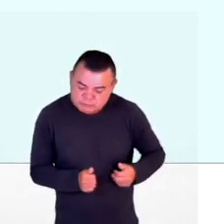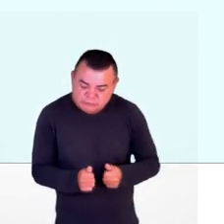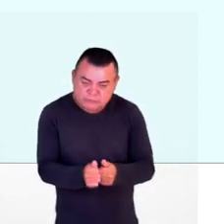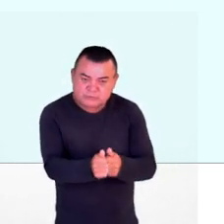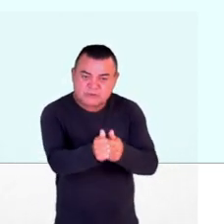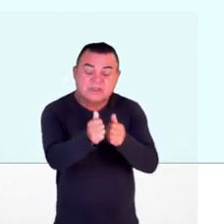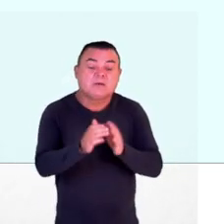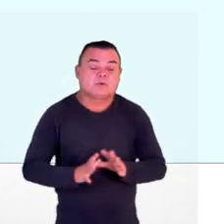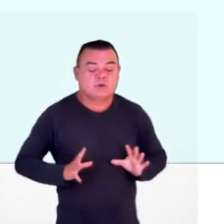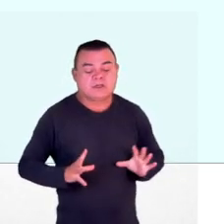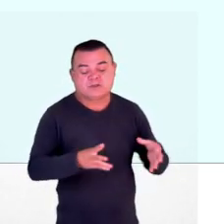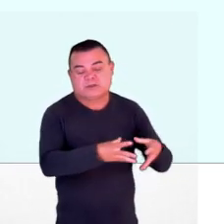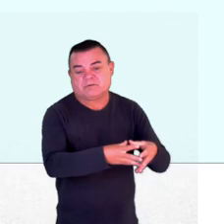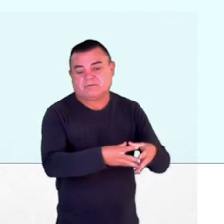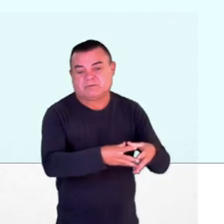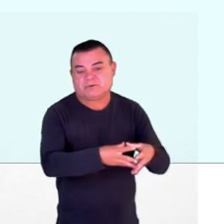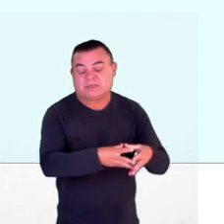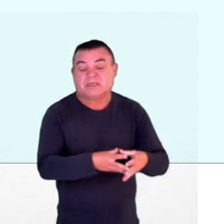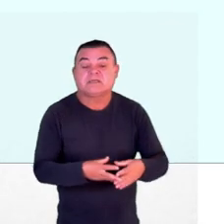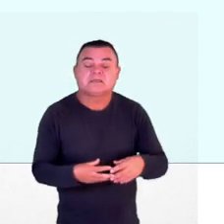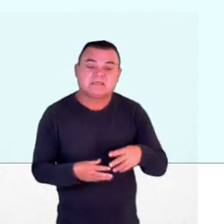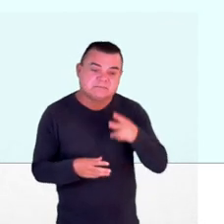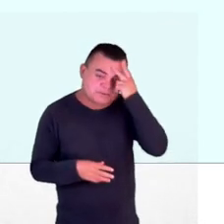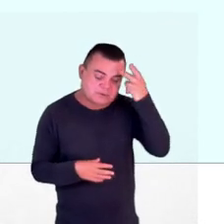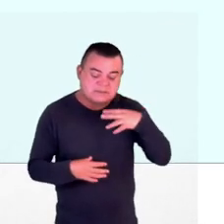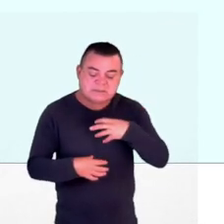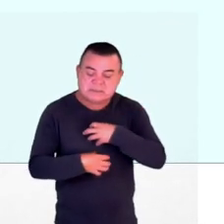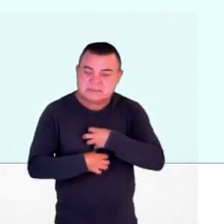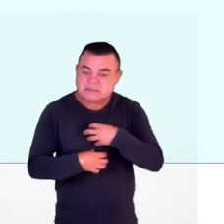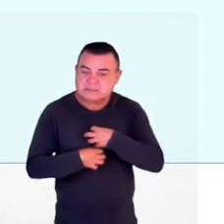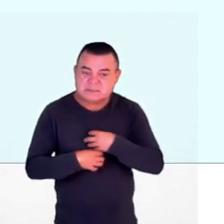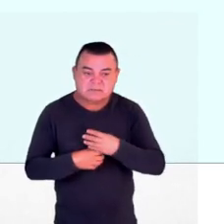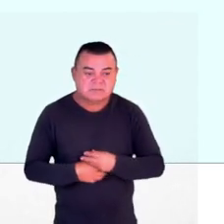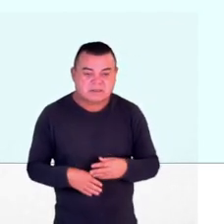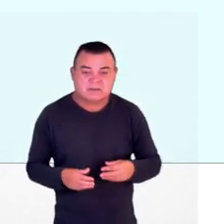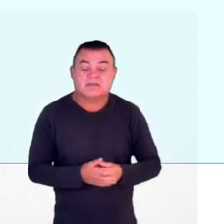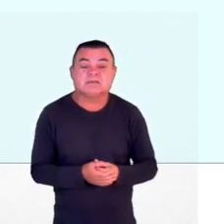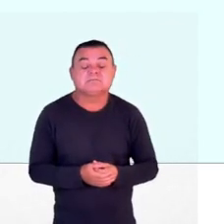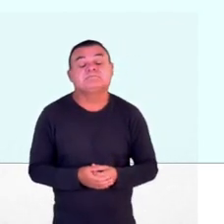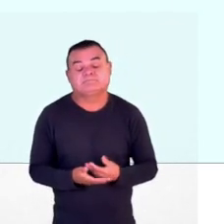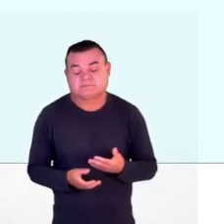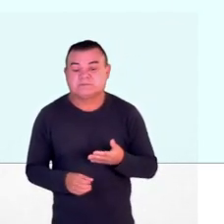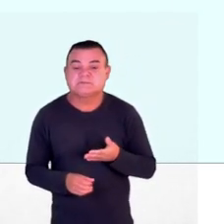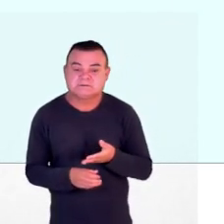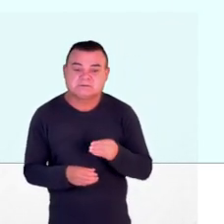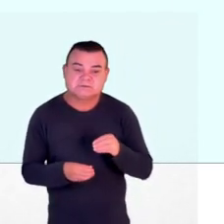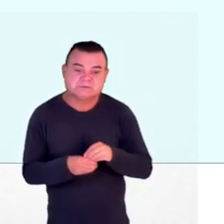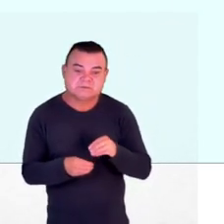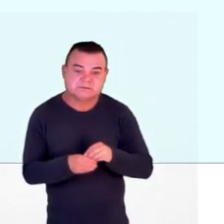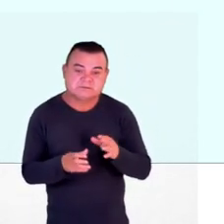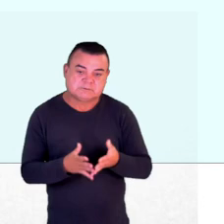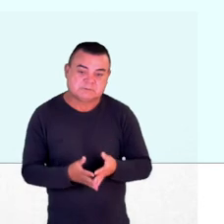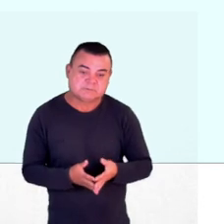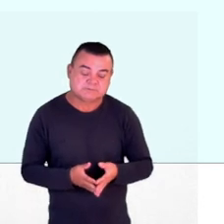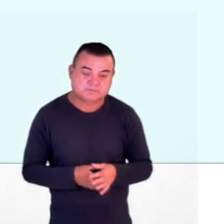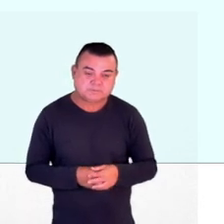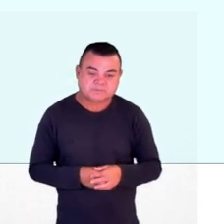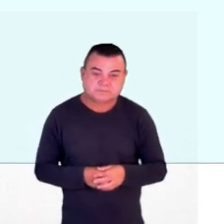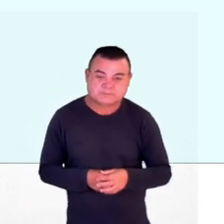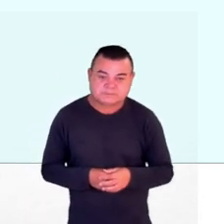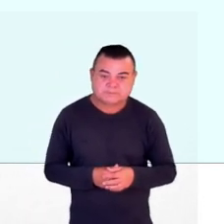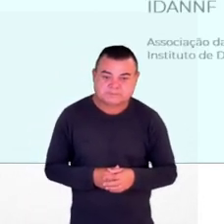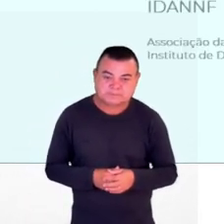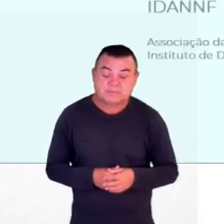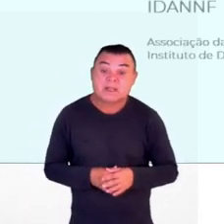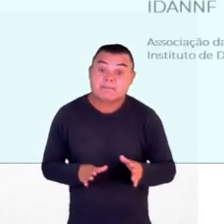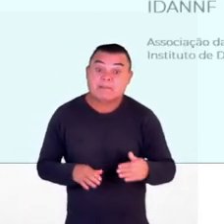coletivo mas que eles se sintam sim fazendo parte né quando isso não acontece porque acho que na maioria dos casos as os os grupos